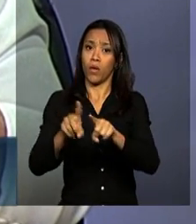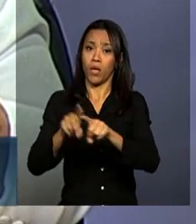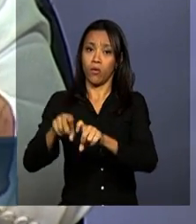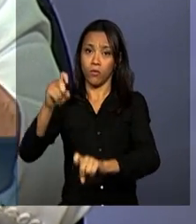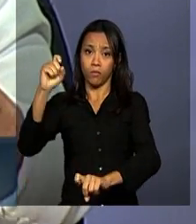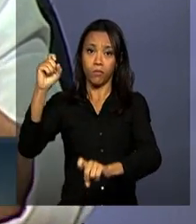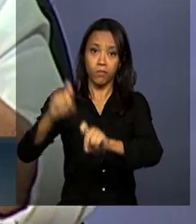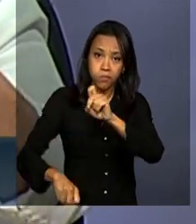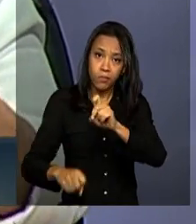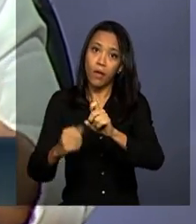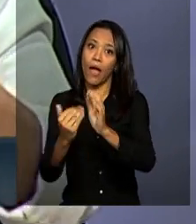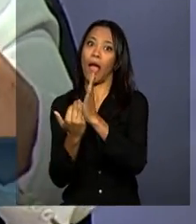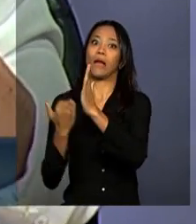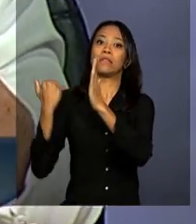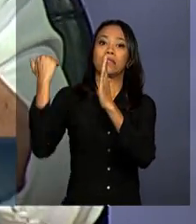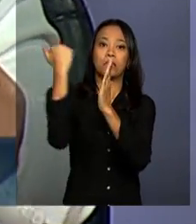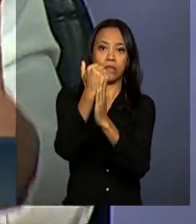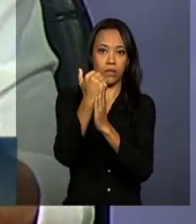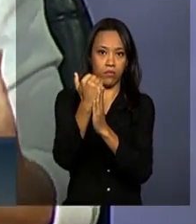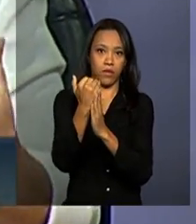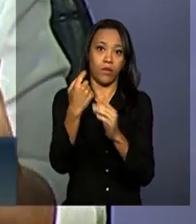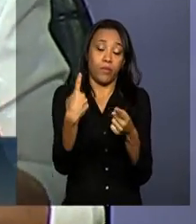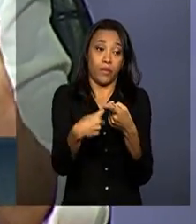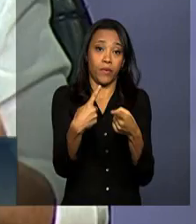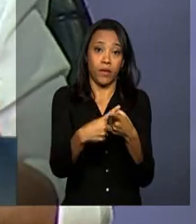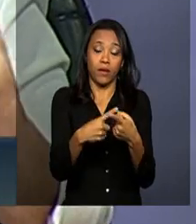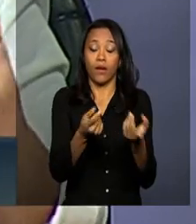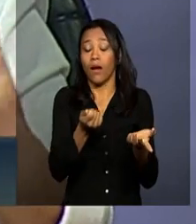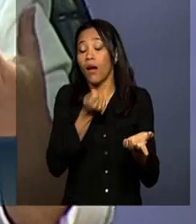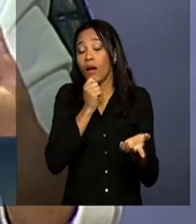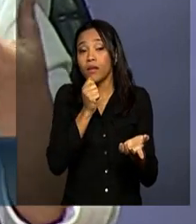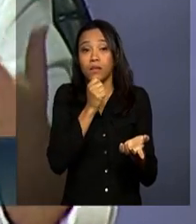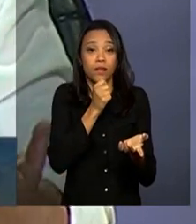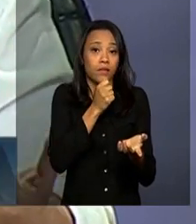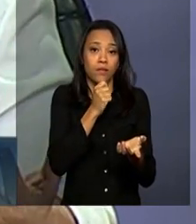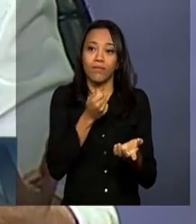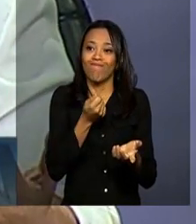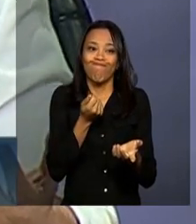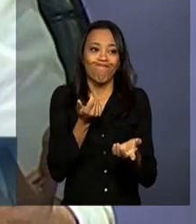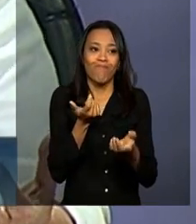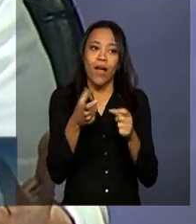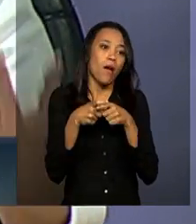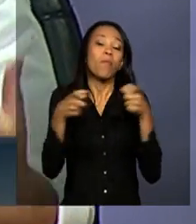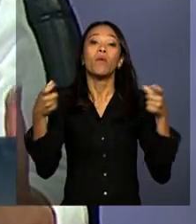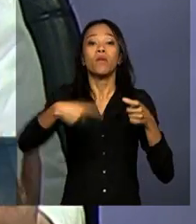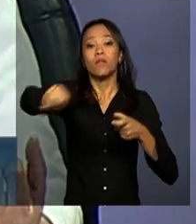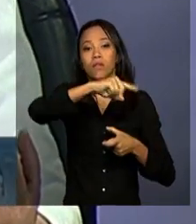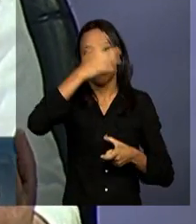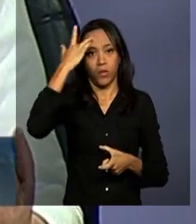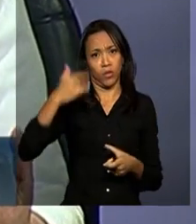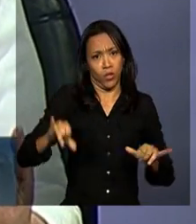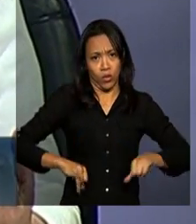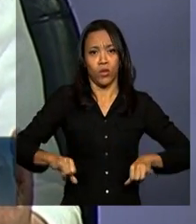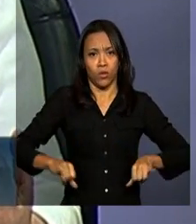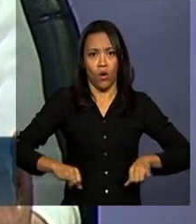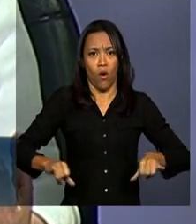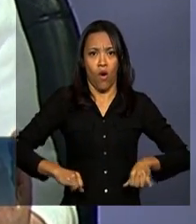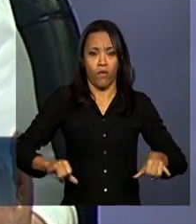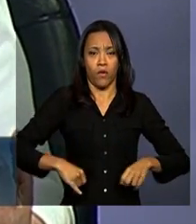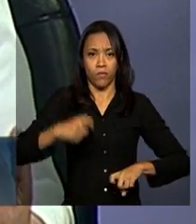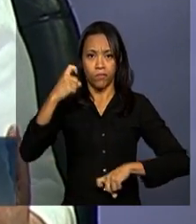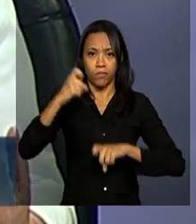superior, até por conta de que, infelizmente, ainda nem todas as pessoas que sofrem a violência